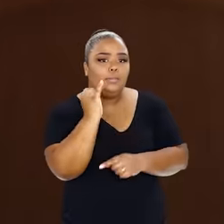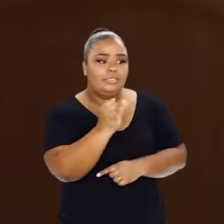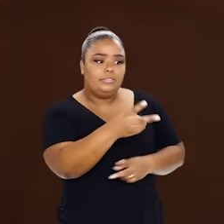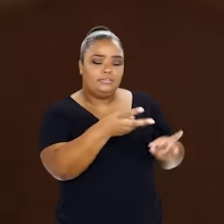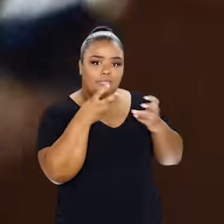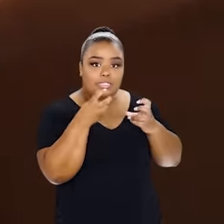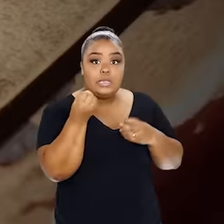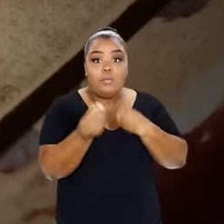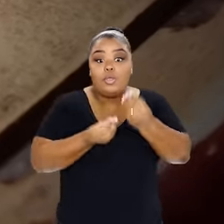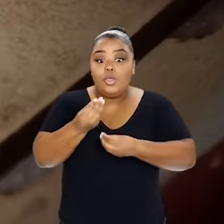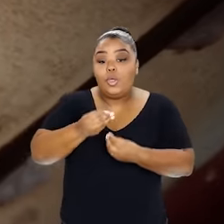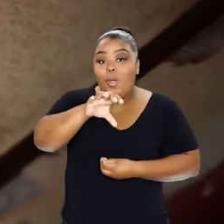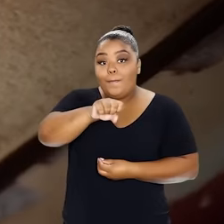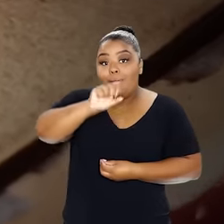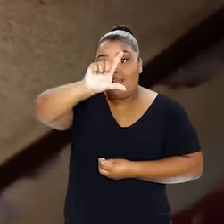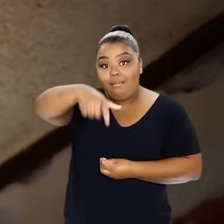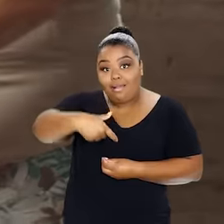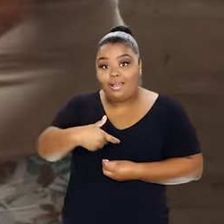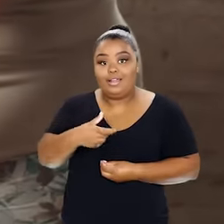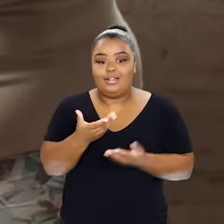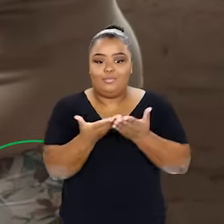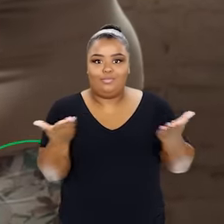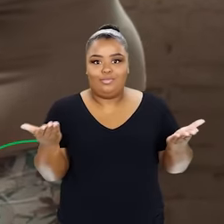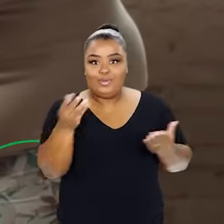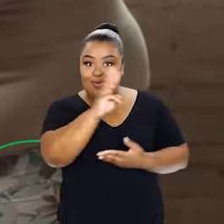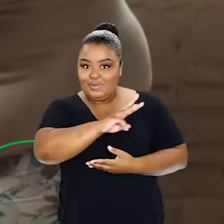pode ser beneficiado e como retirar o cartão em